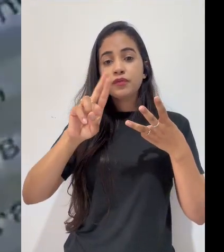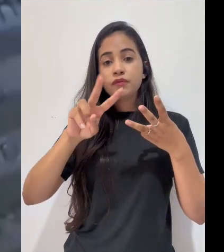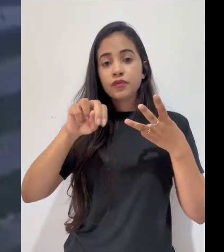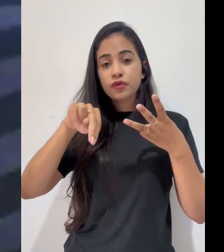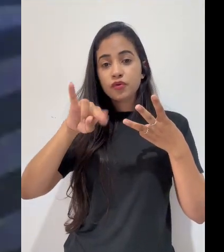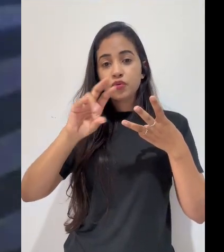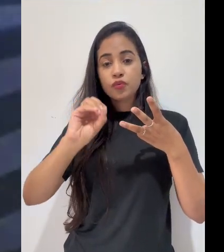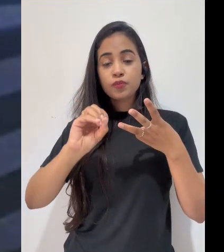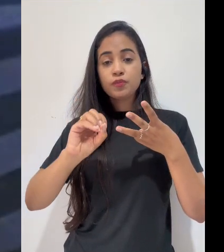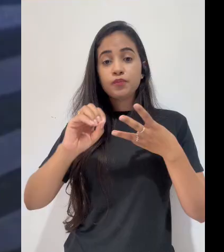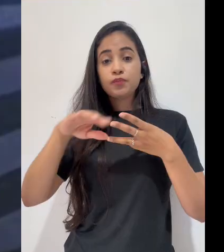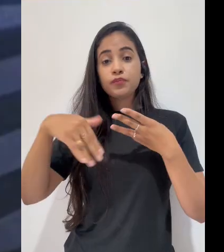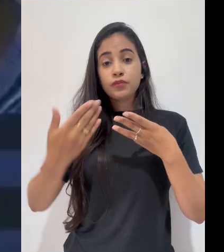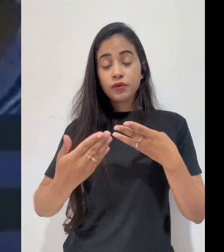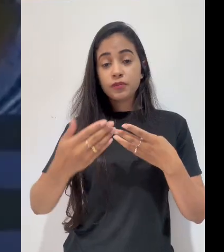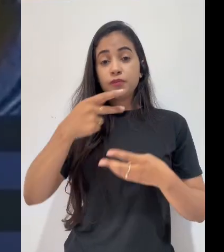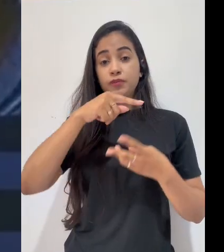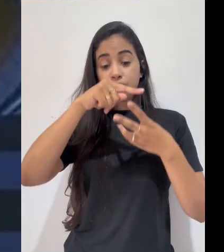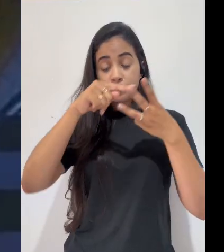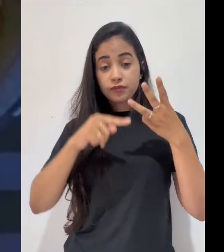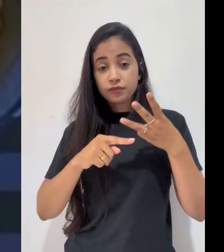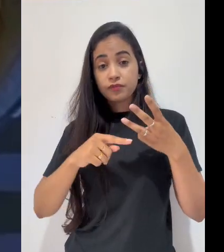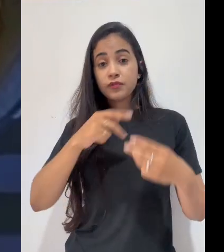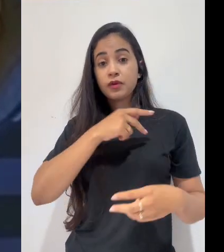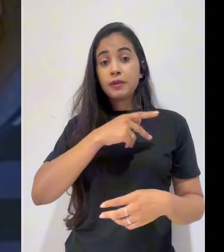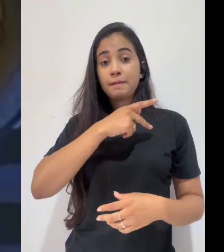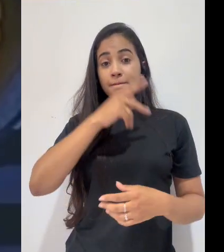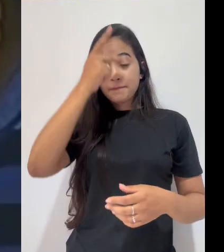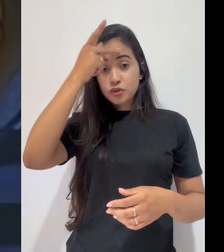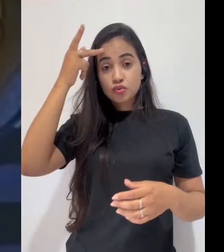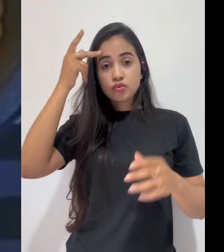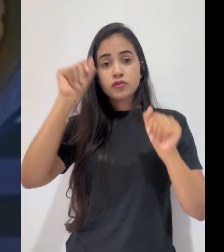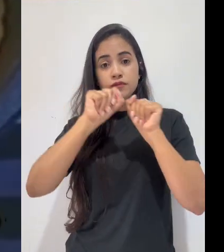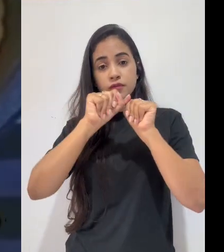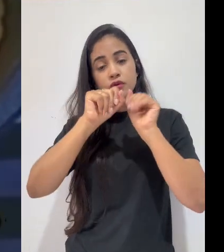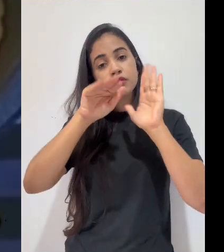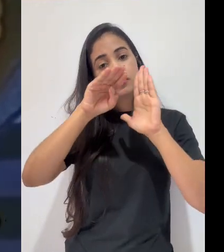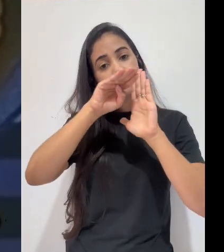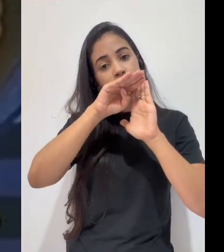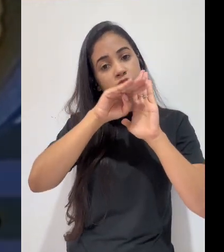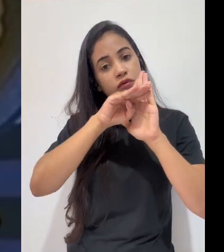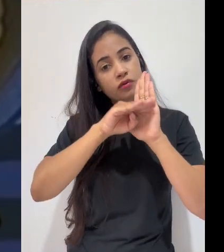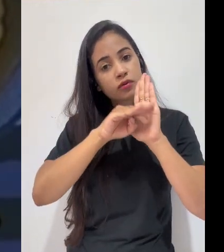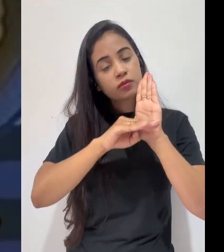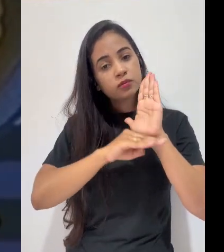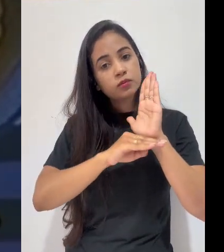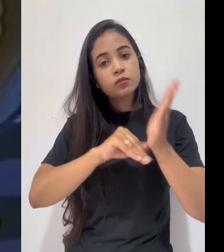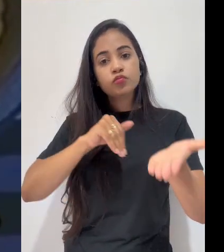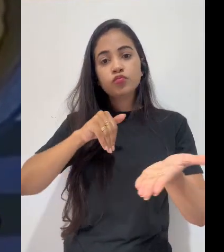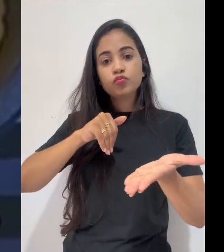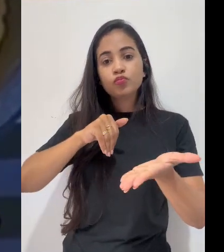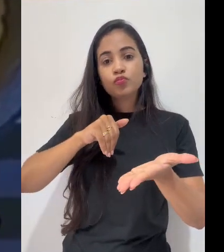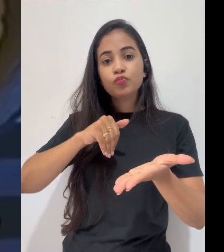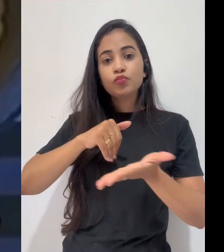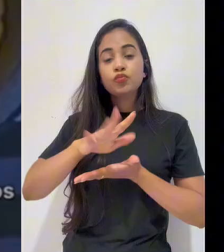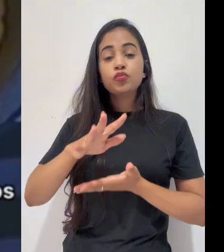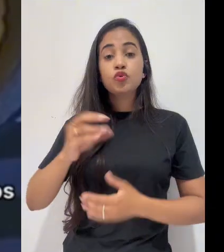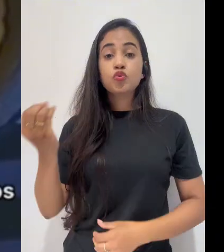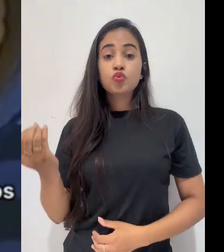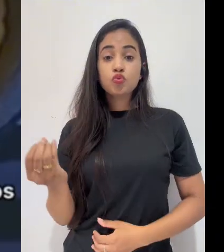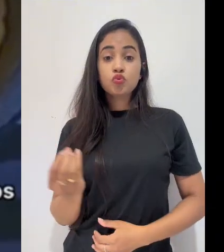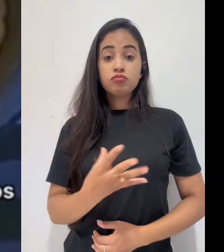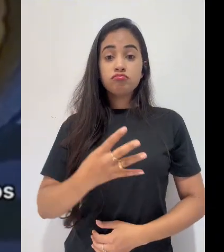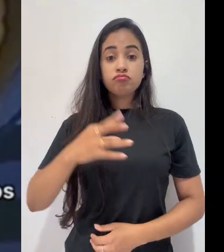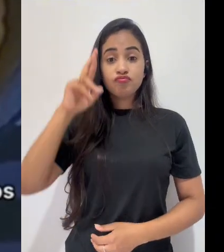O incrível, senhor presidente, é que tais pessoas que elaboraram a lista foram destituídas de seus cargos e eis que